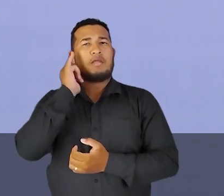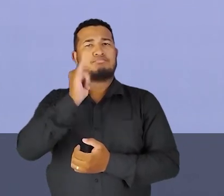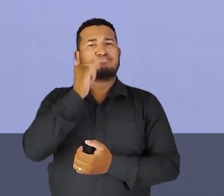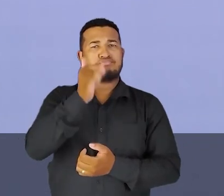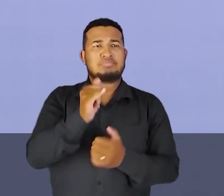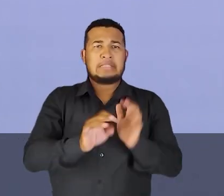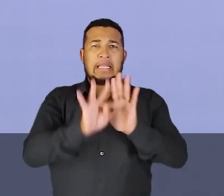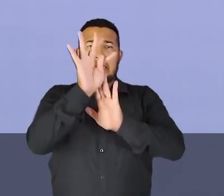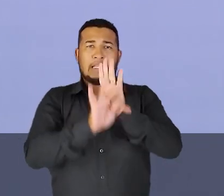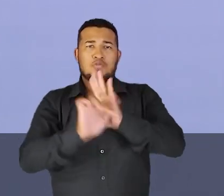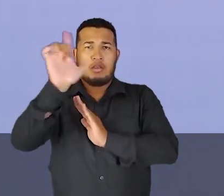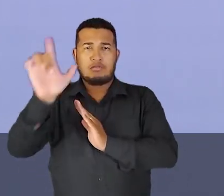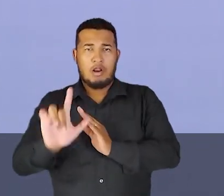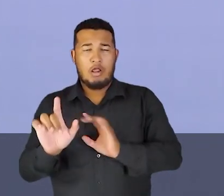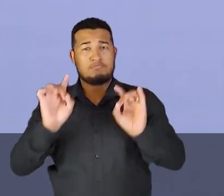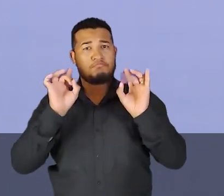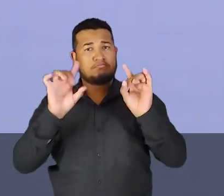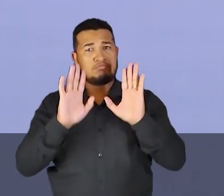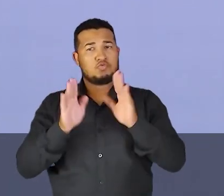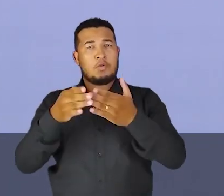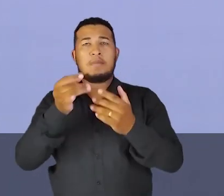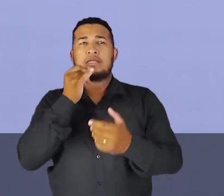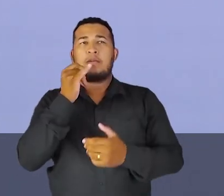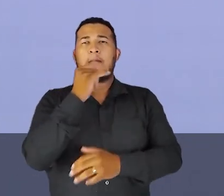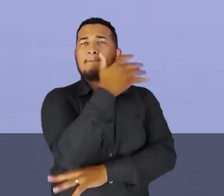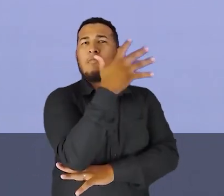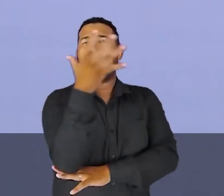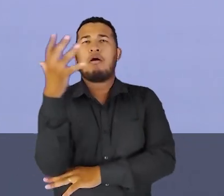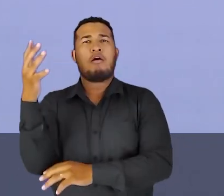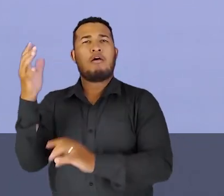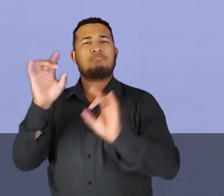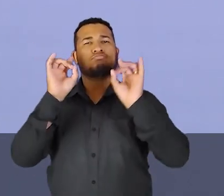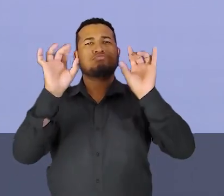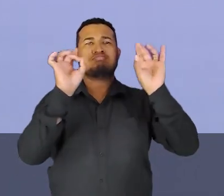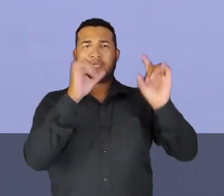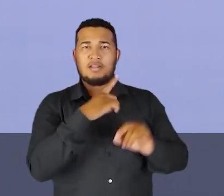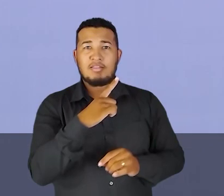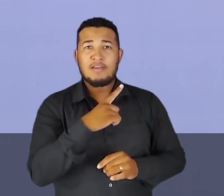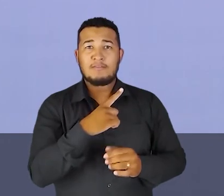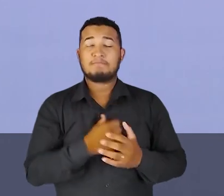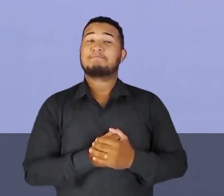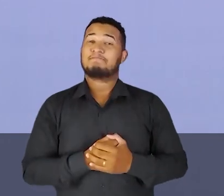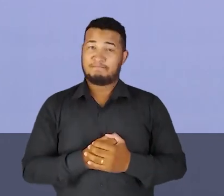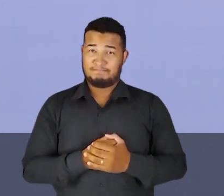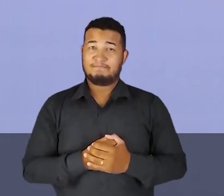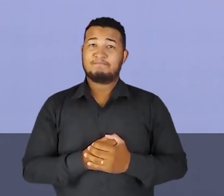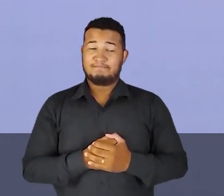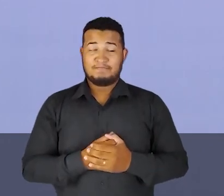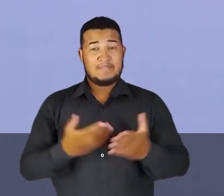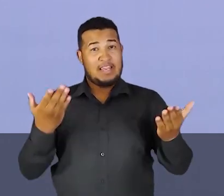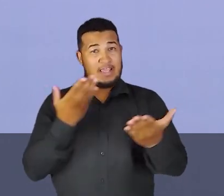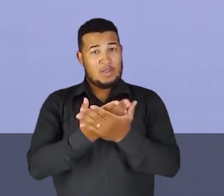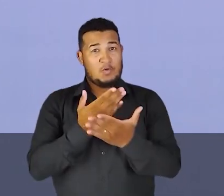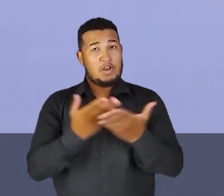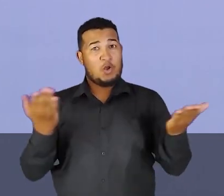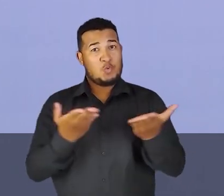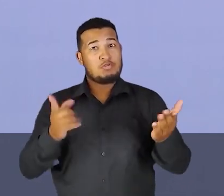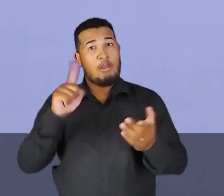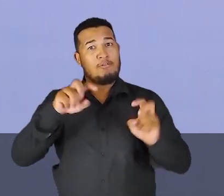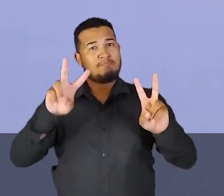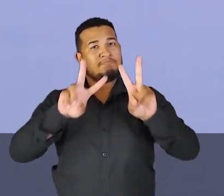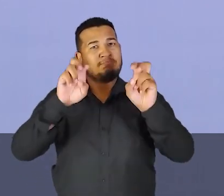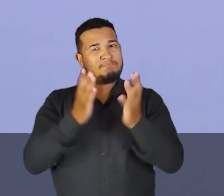texto literário que fala sobre paisagens, monumentos? Essa aula de hoje é exatamente sobre